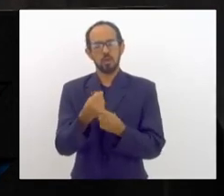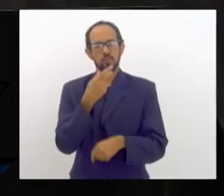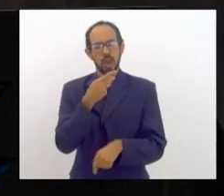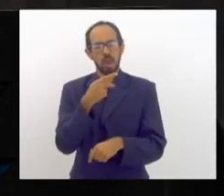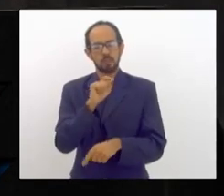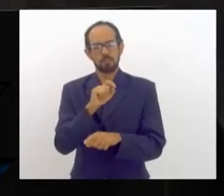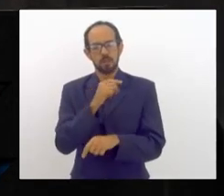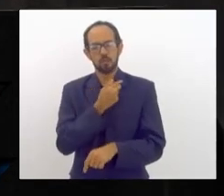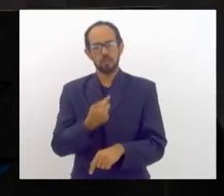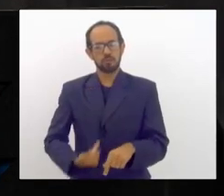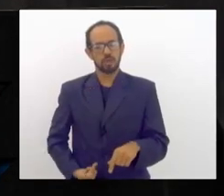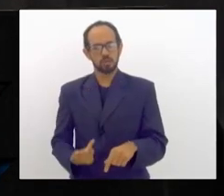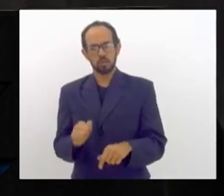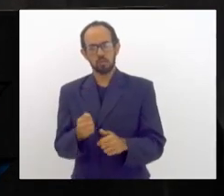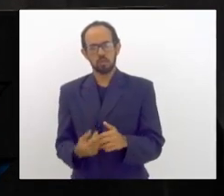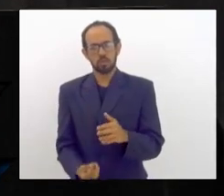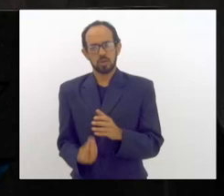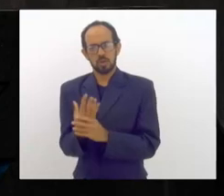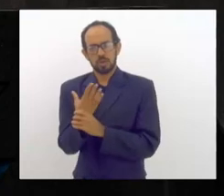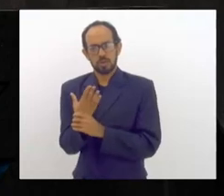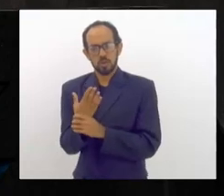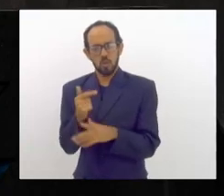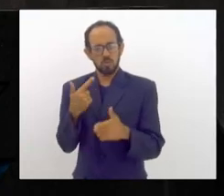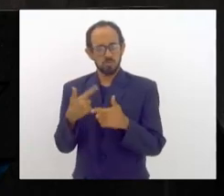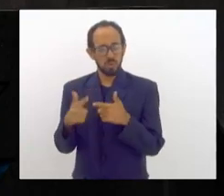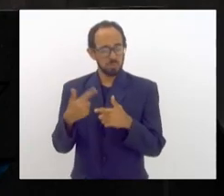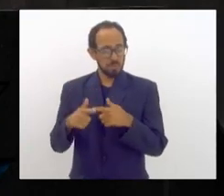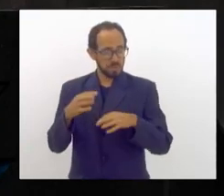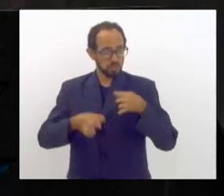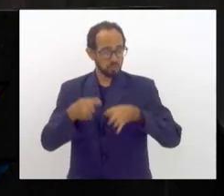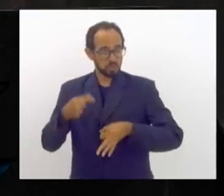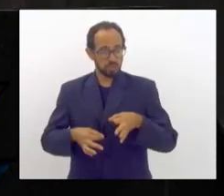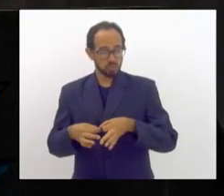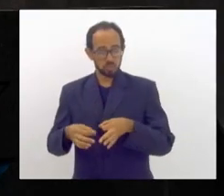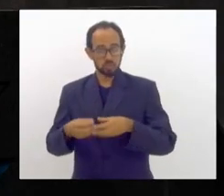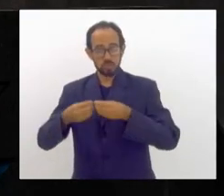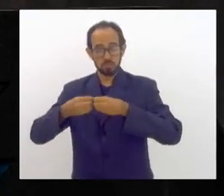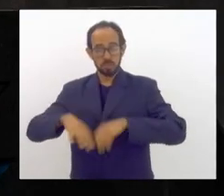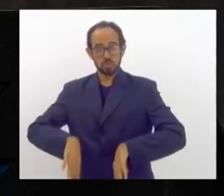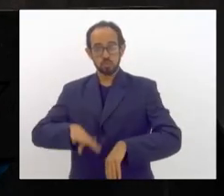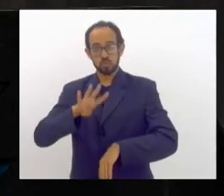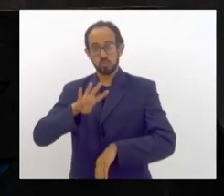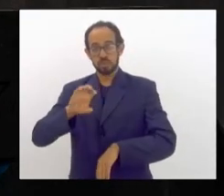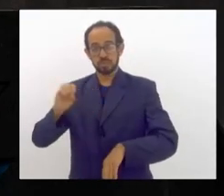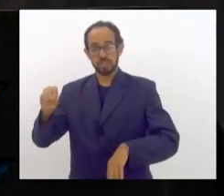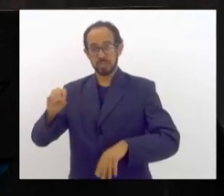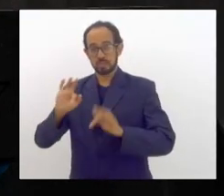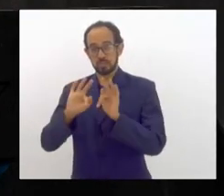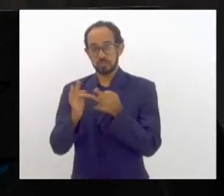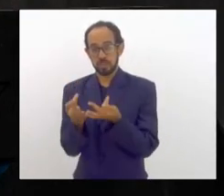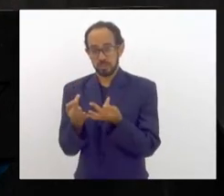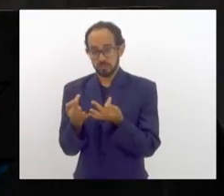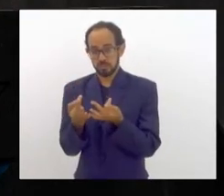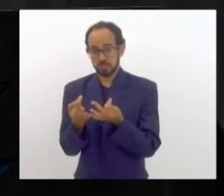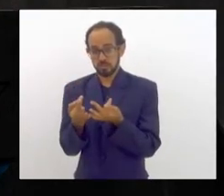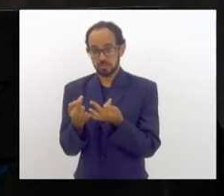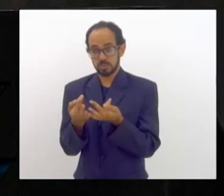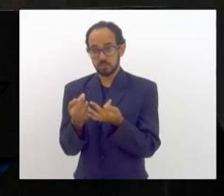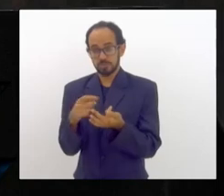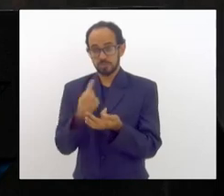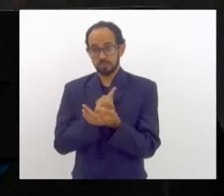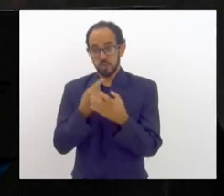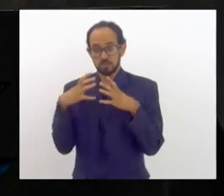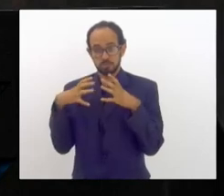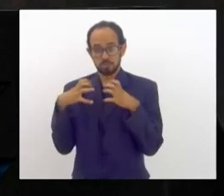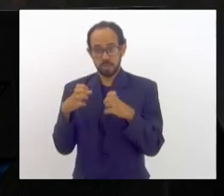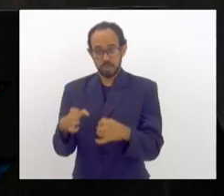Foi criado um casuísmo jurídico que prejudicou 400 famílias. A gente brigou, se